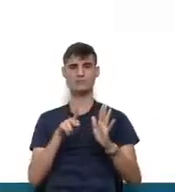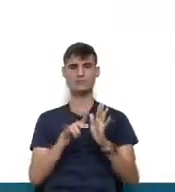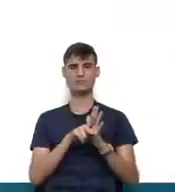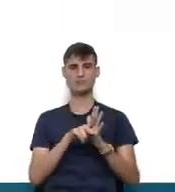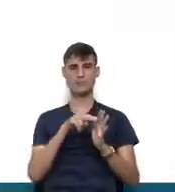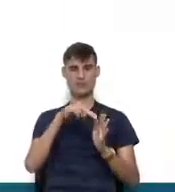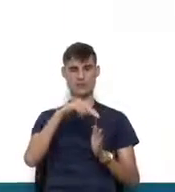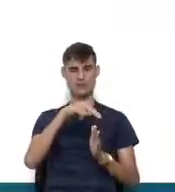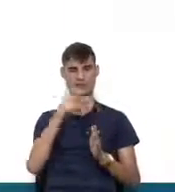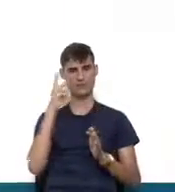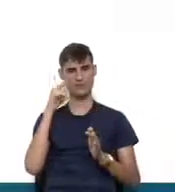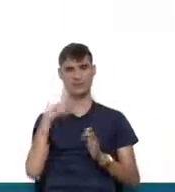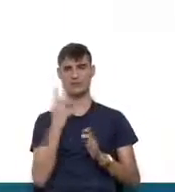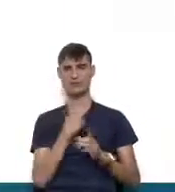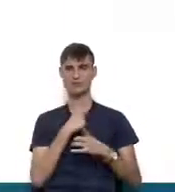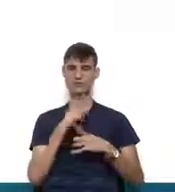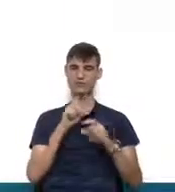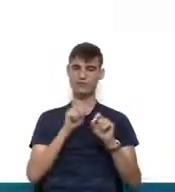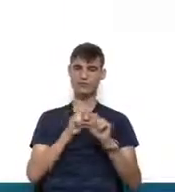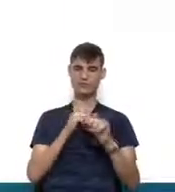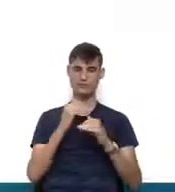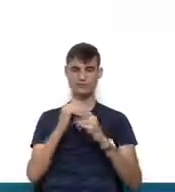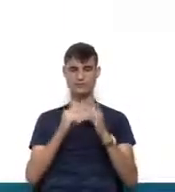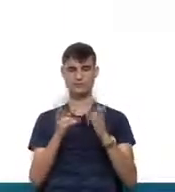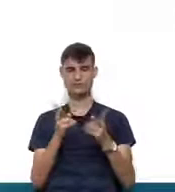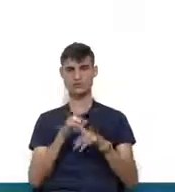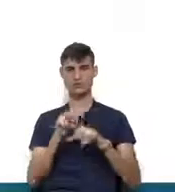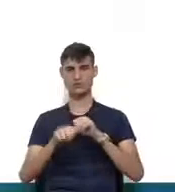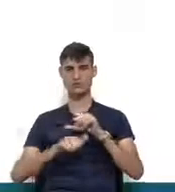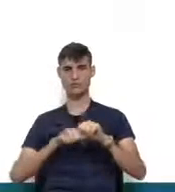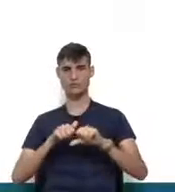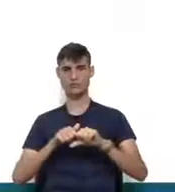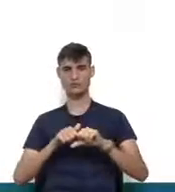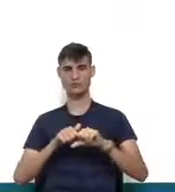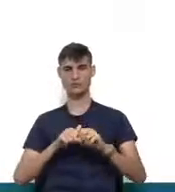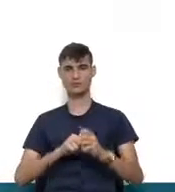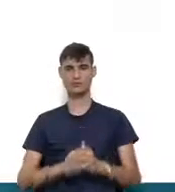Generalizado o meu n aqui para que a gente possa fazer essa substituição.